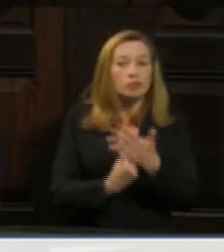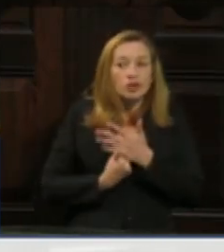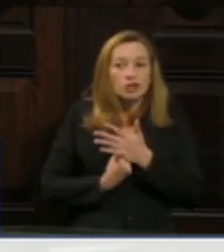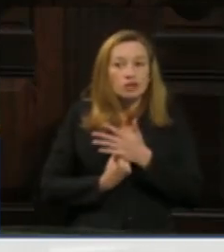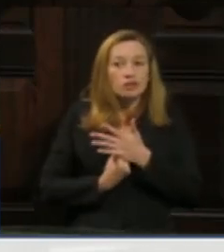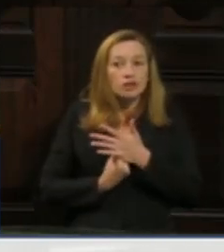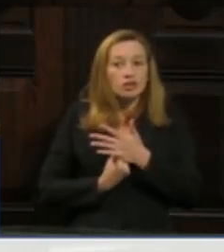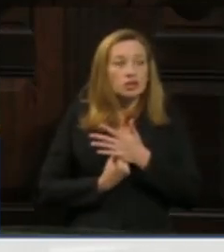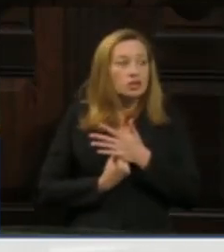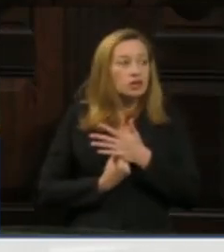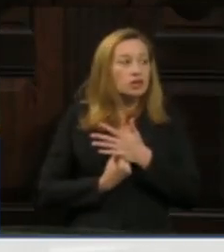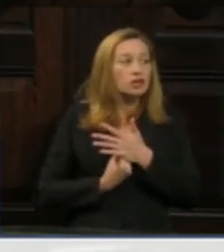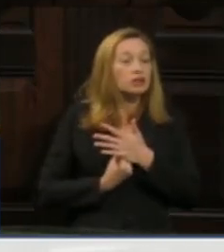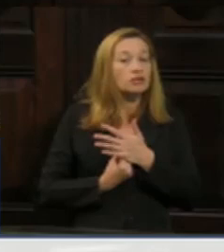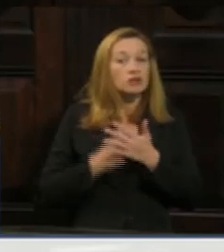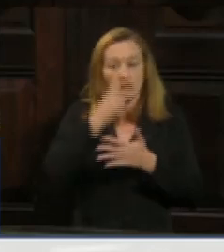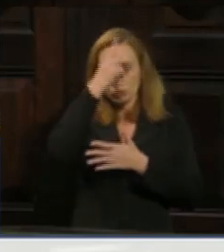ilegalmente,